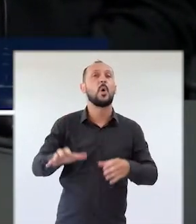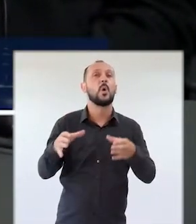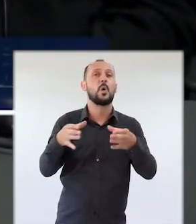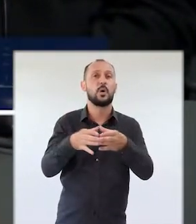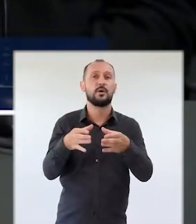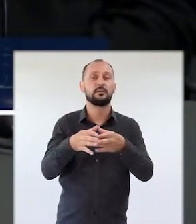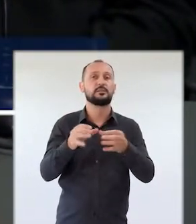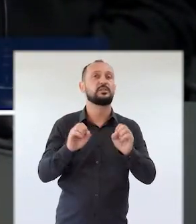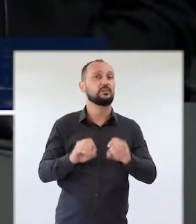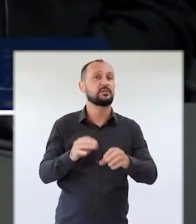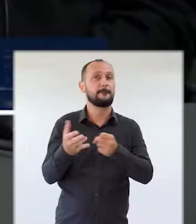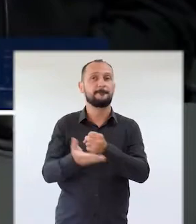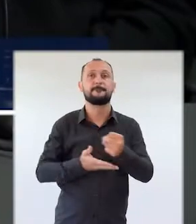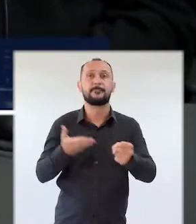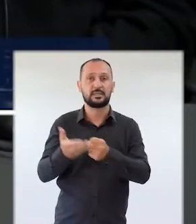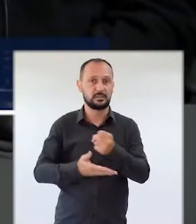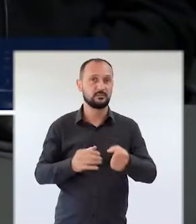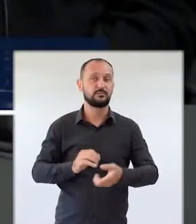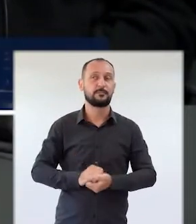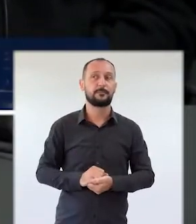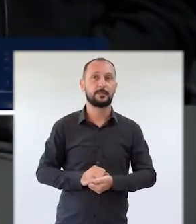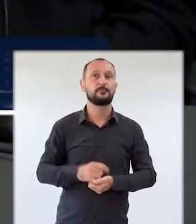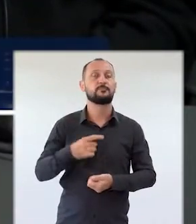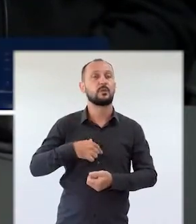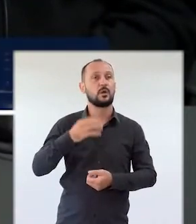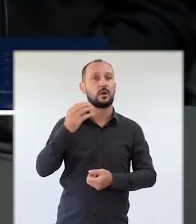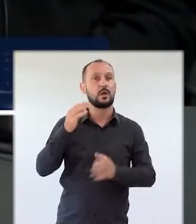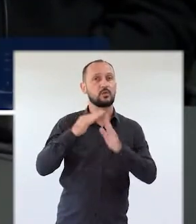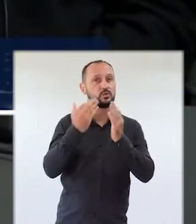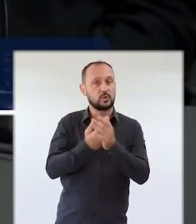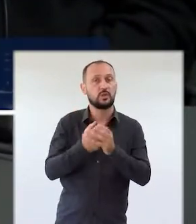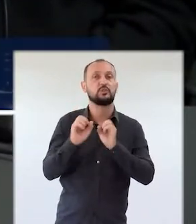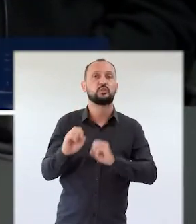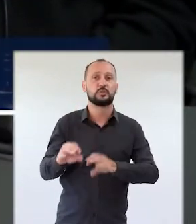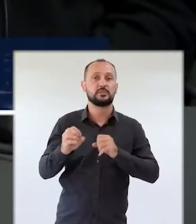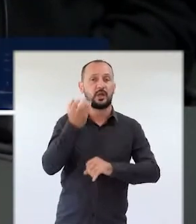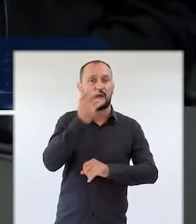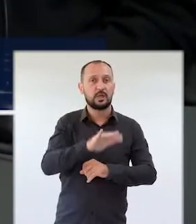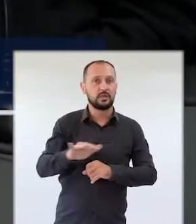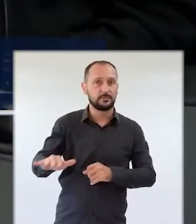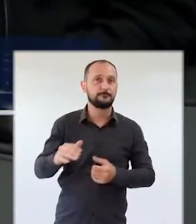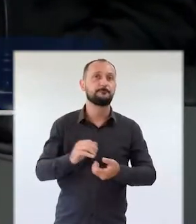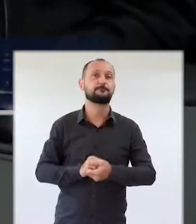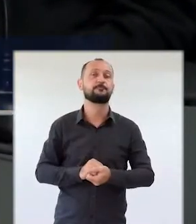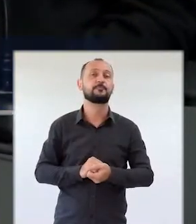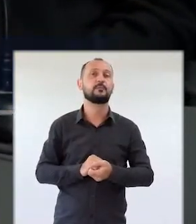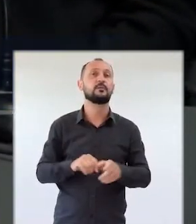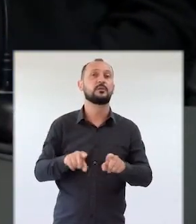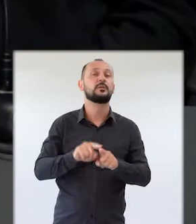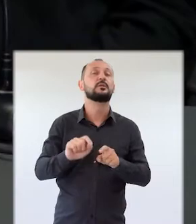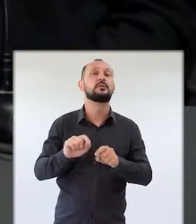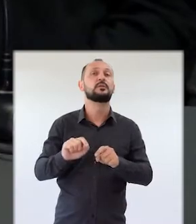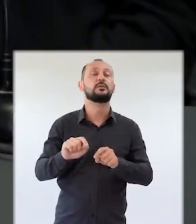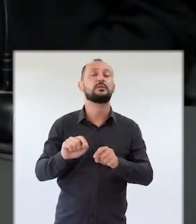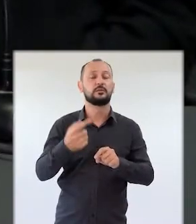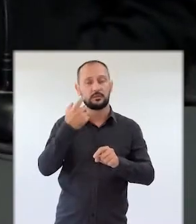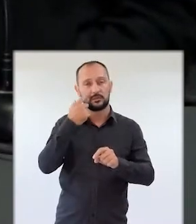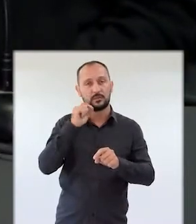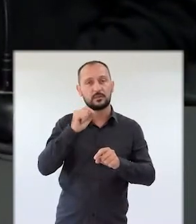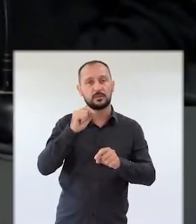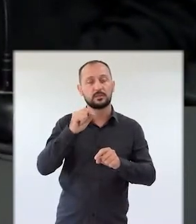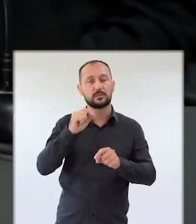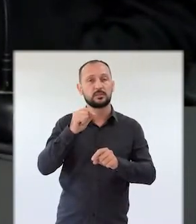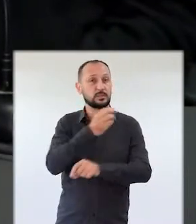infantil, ensino fundamental e ensino médio. Isso é uma grande vantagem e é um direito que a gente não pode deixar de lado. E o papel